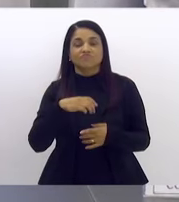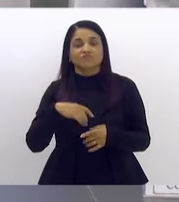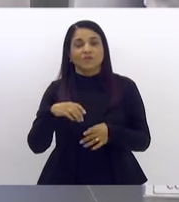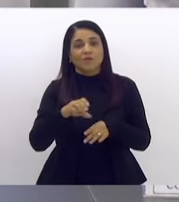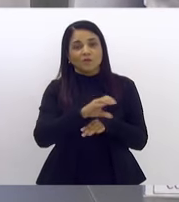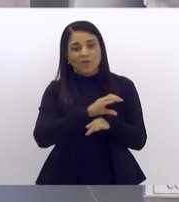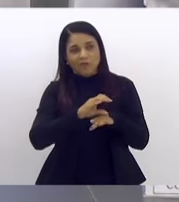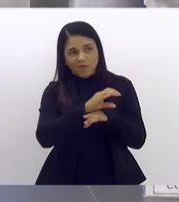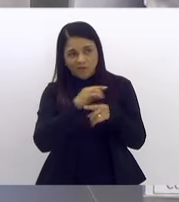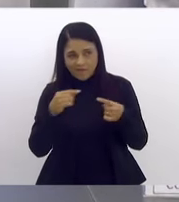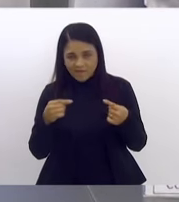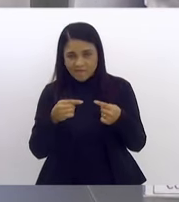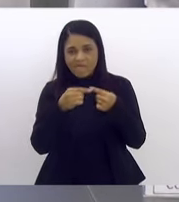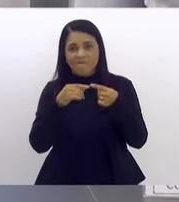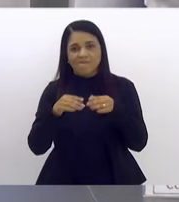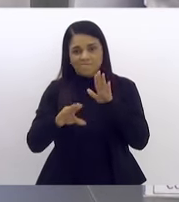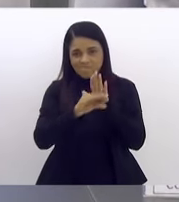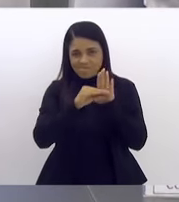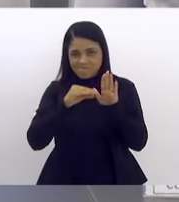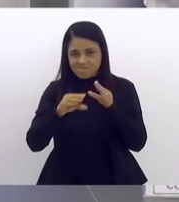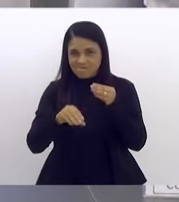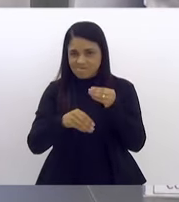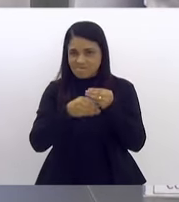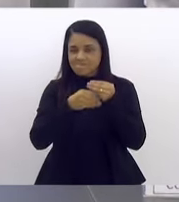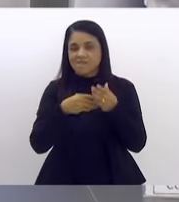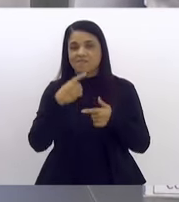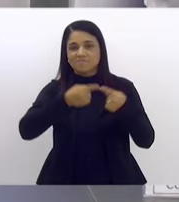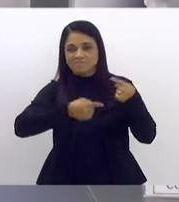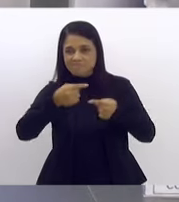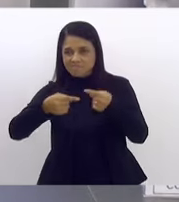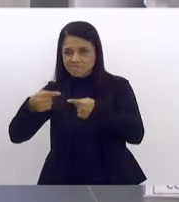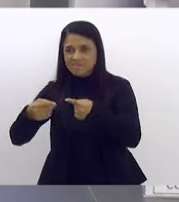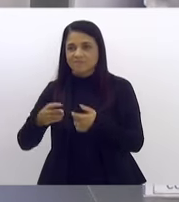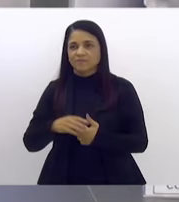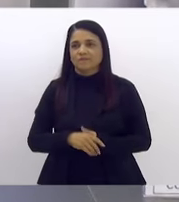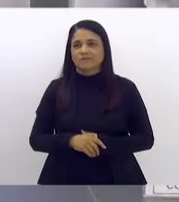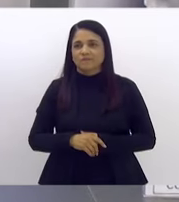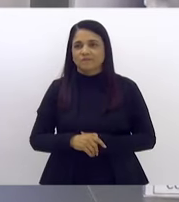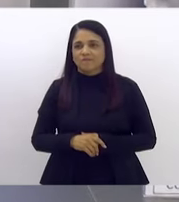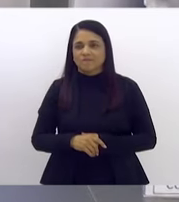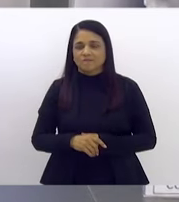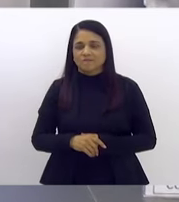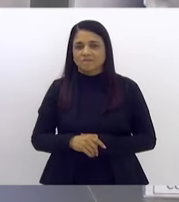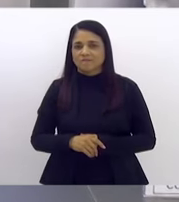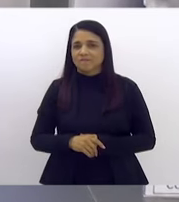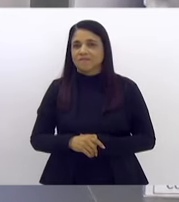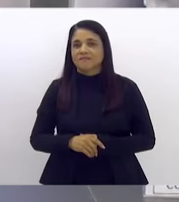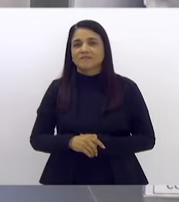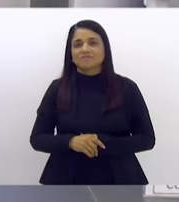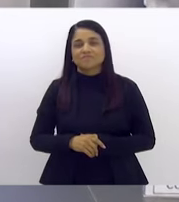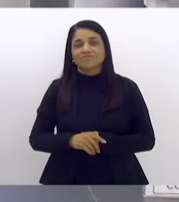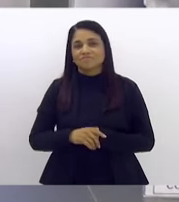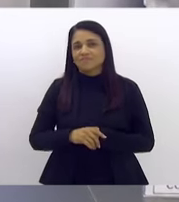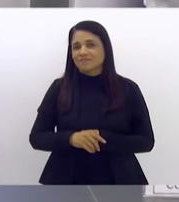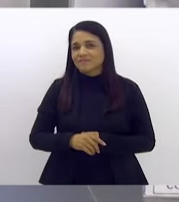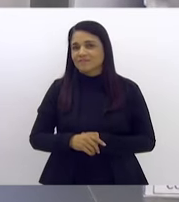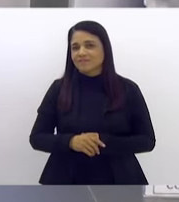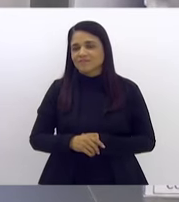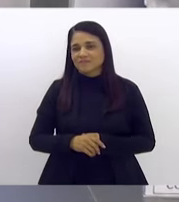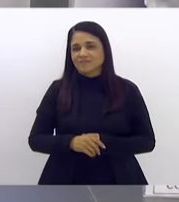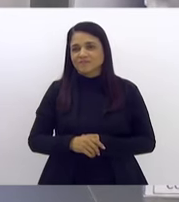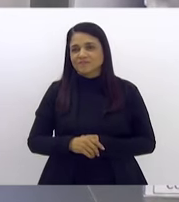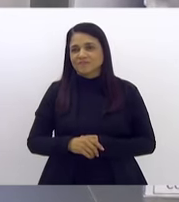constitucionalidade com emenda em discussão na mesma na mesma toada na mesma toada